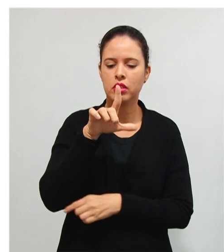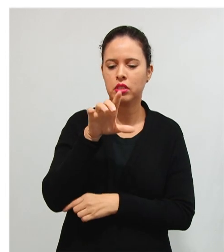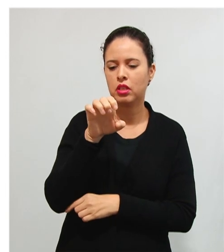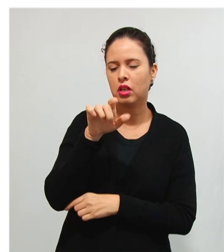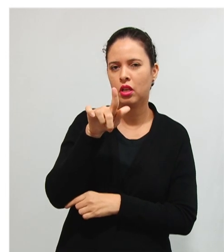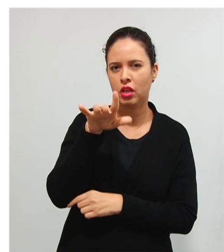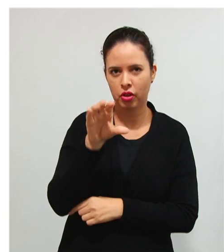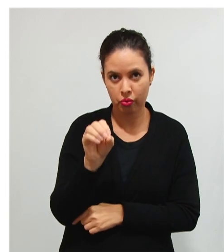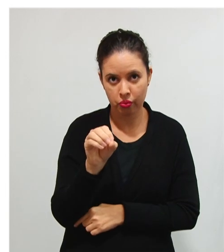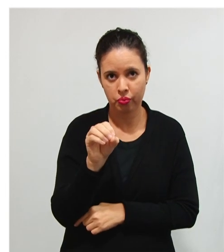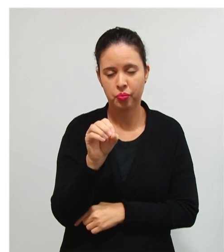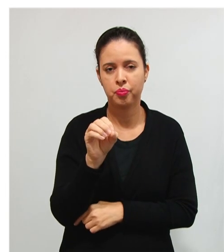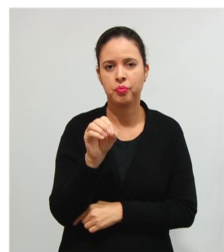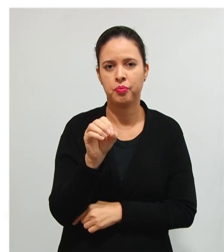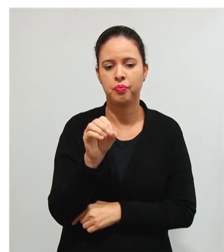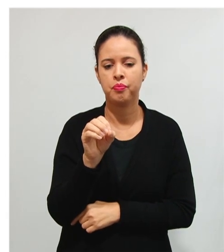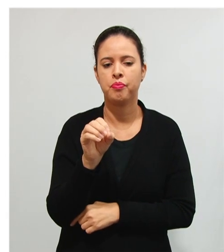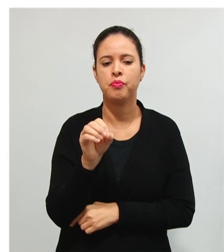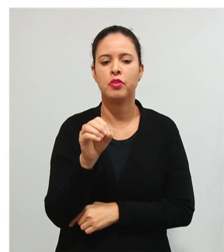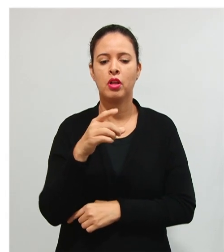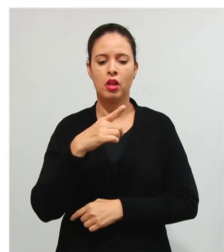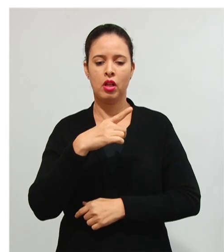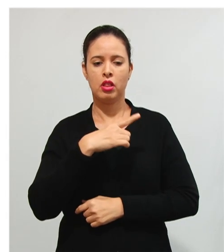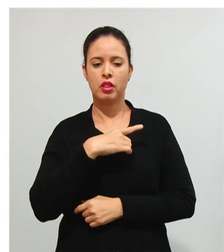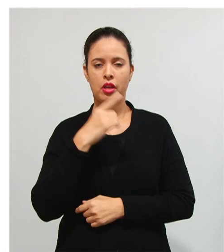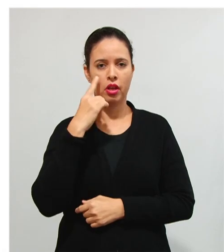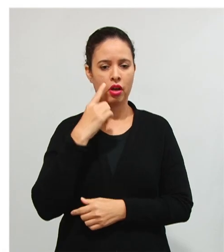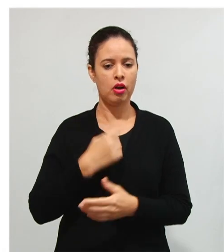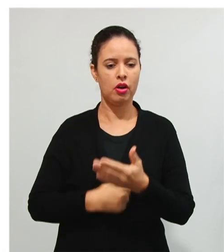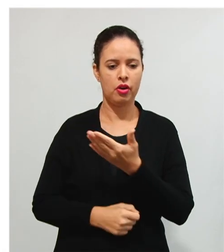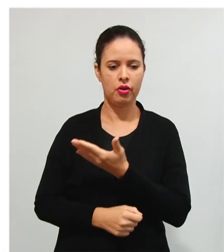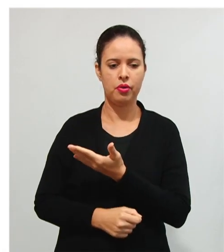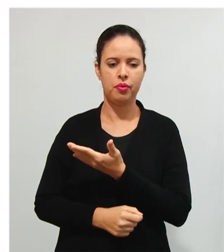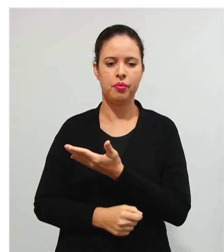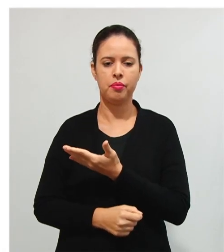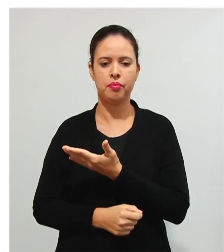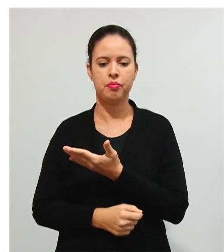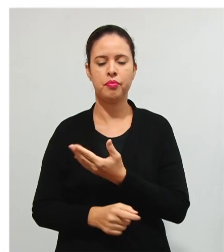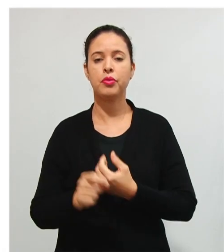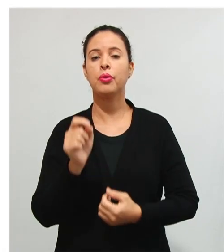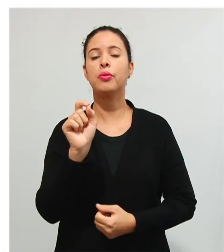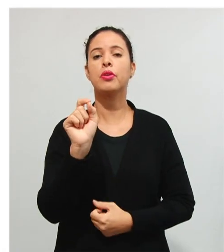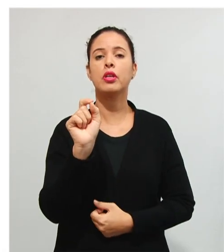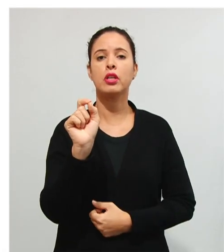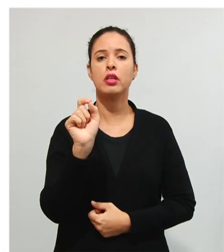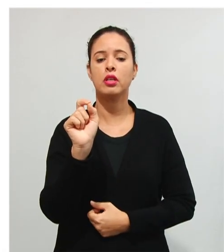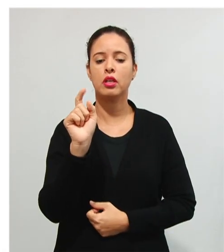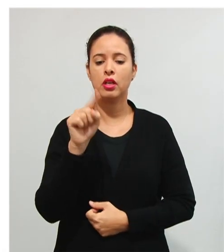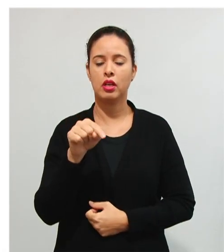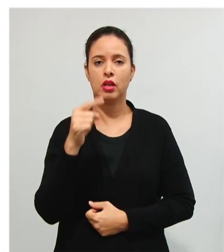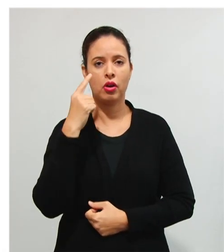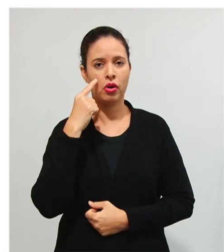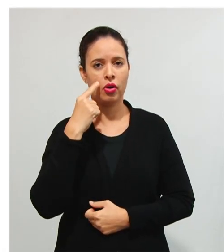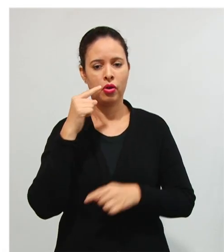programação. Então a plataforma Google Board, ele é uma